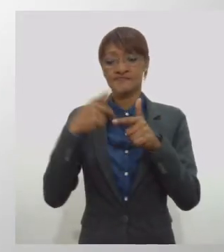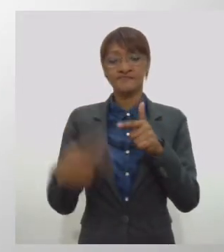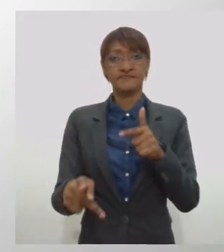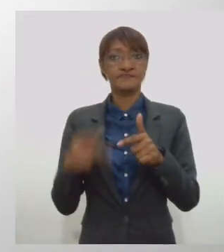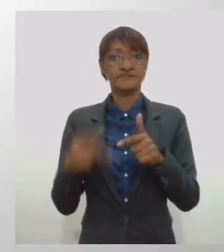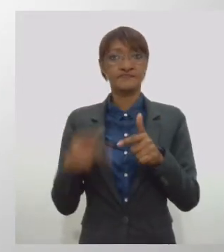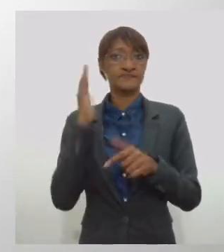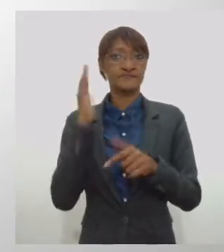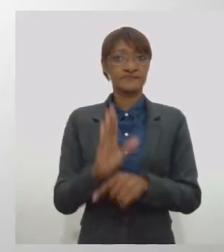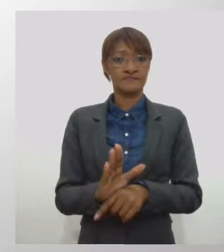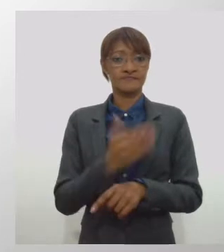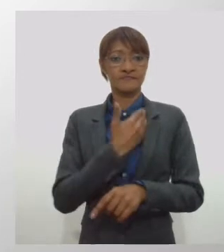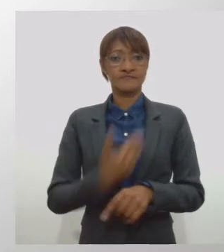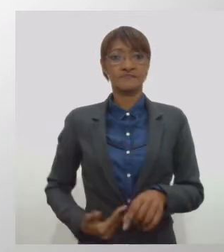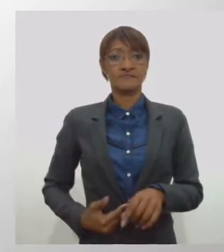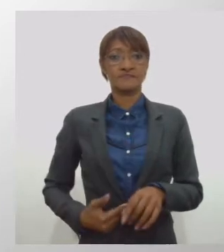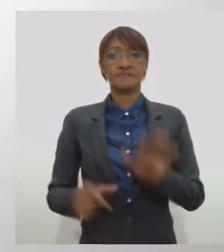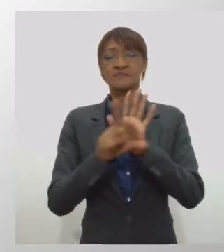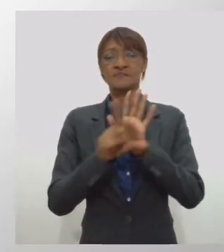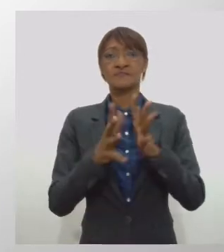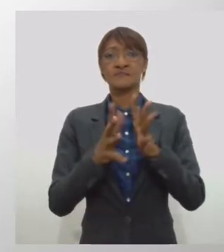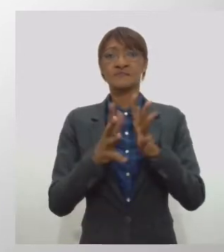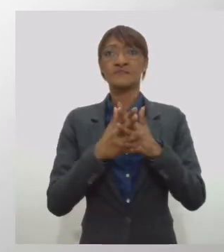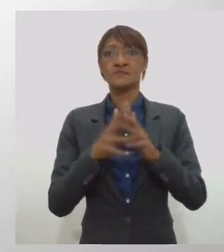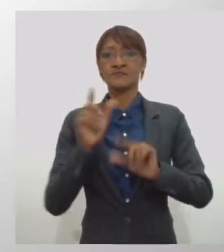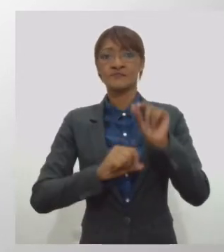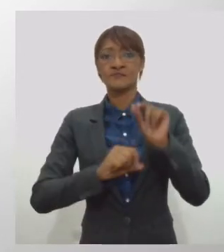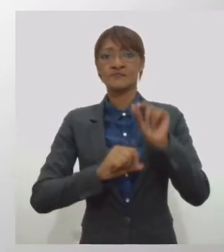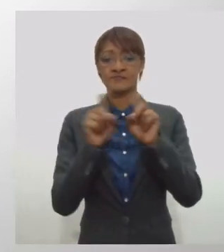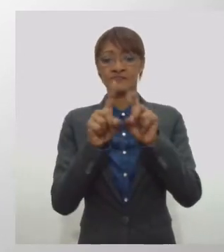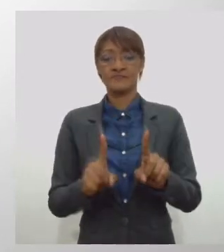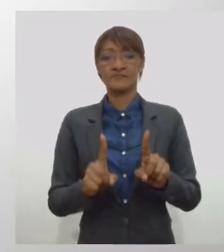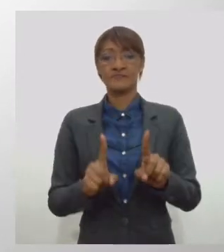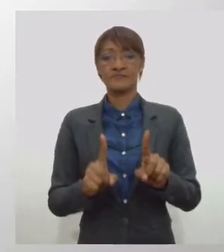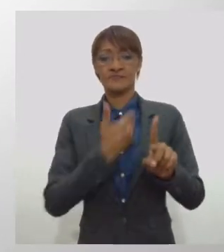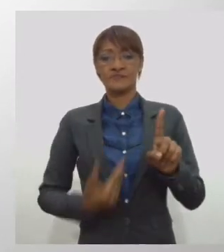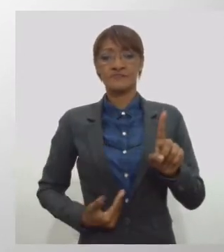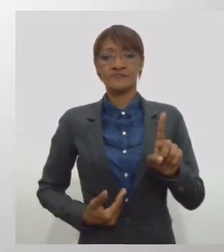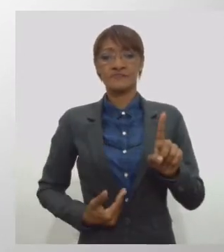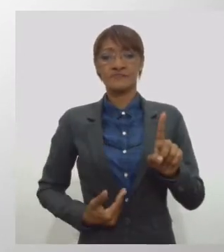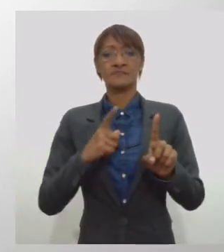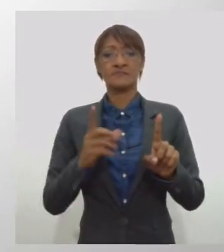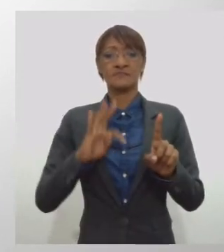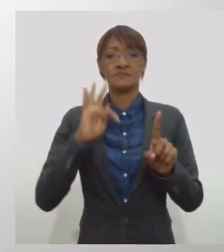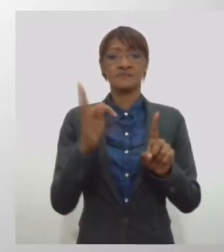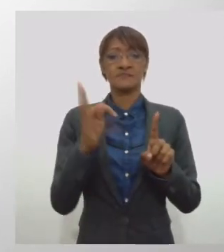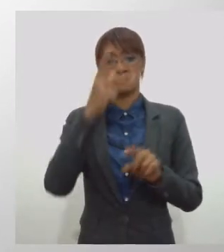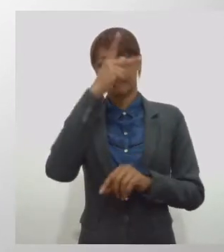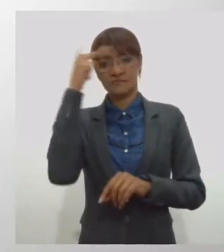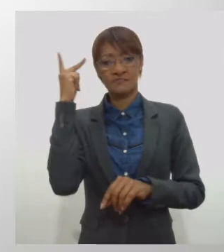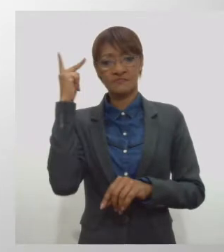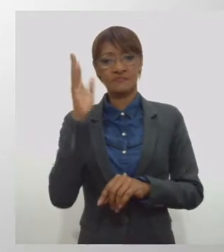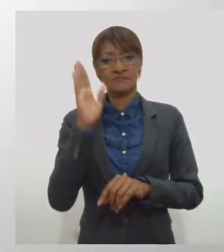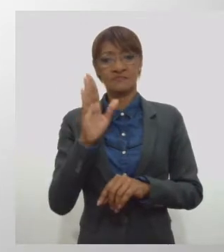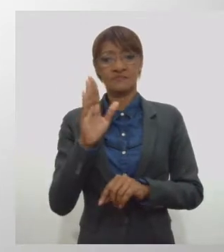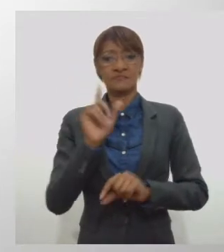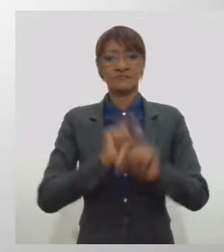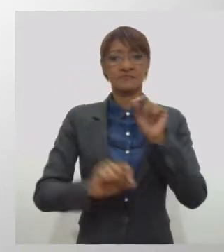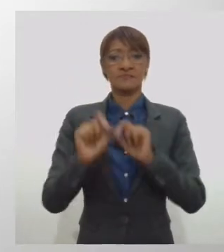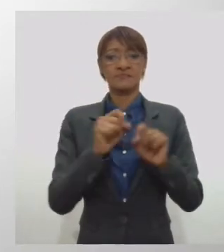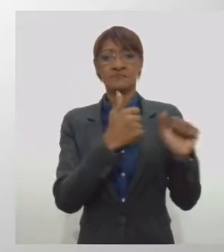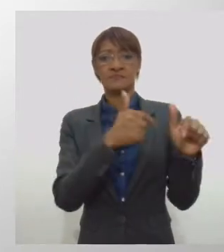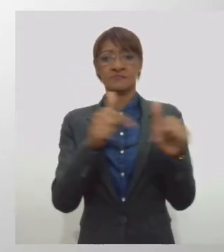público nessa lei não se confunde necessariamente com servidor. Ele envolve qualquer pessoa que exerça uma função pública, ainda que em